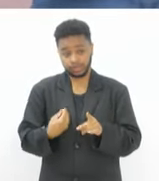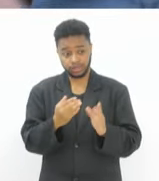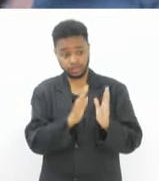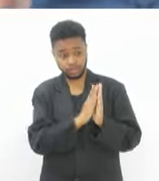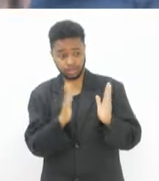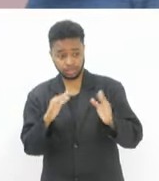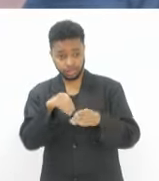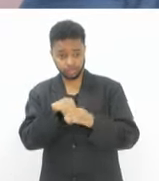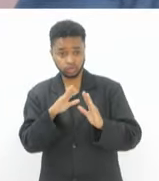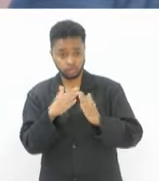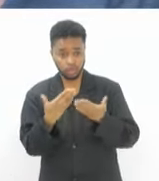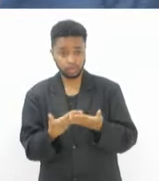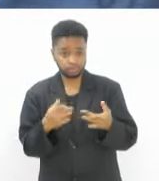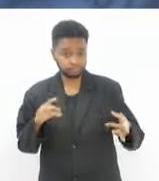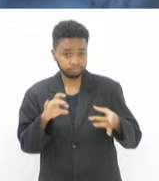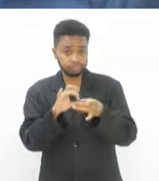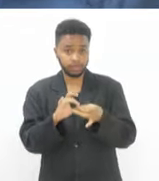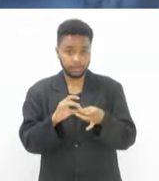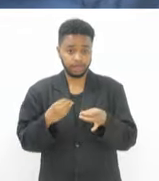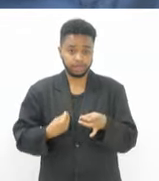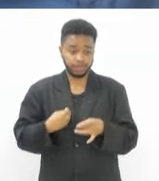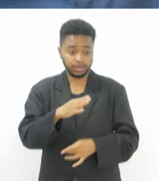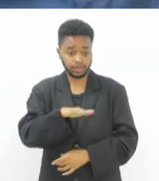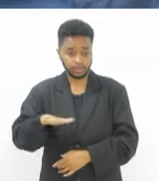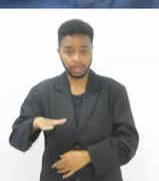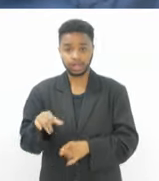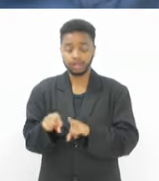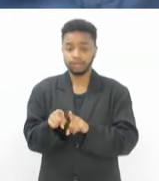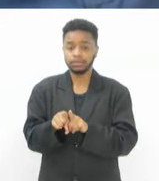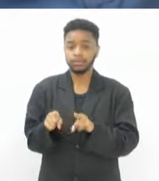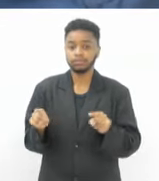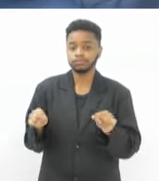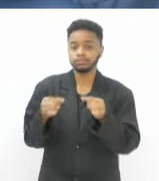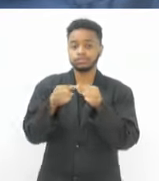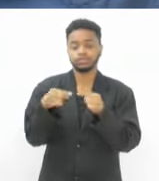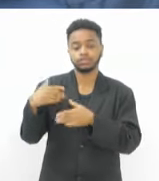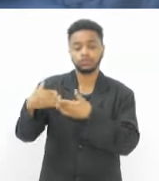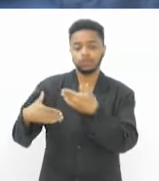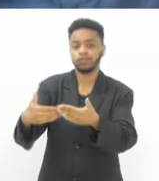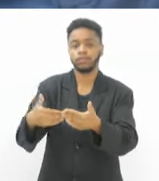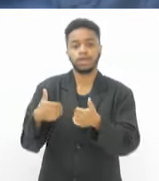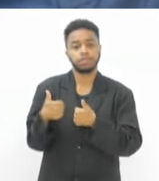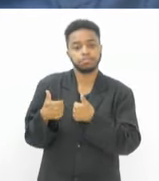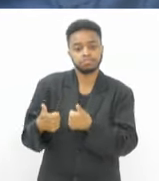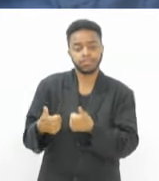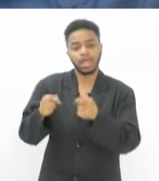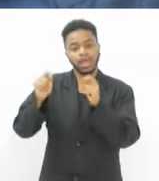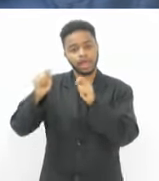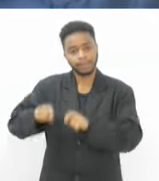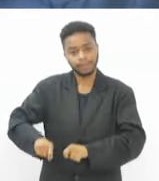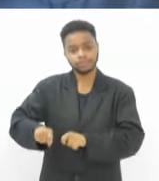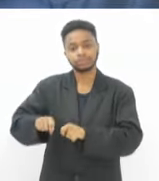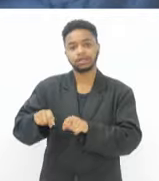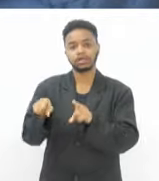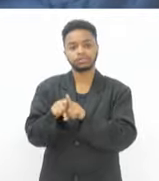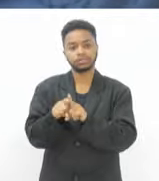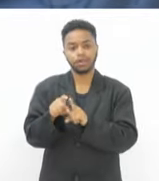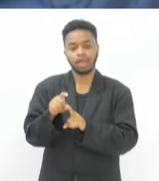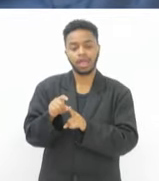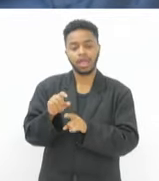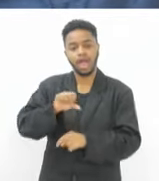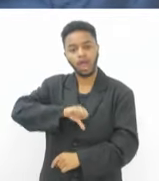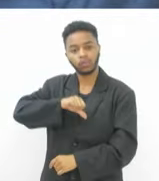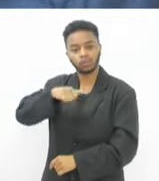criança. Tem a ver com o próprio desenvolvimento da autoeficácia, da competência, da autoestima